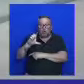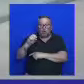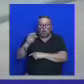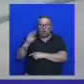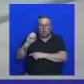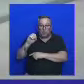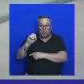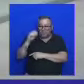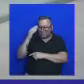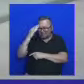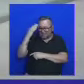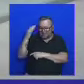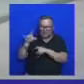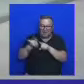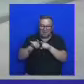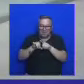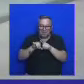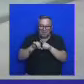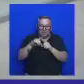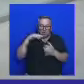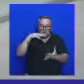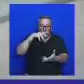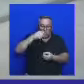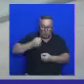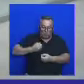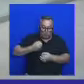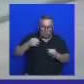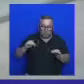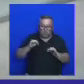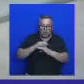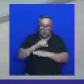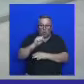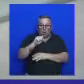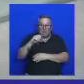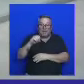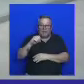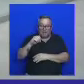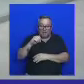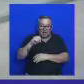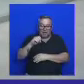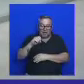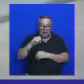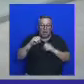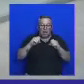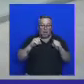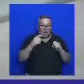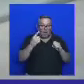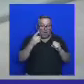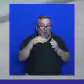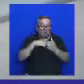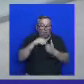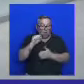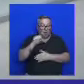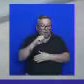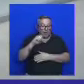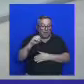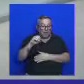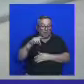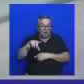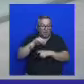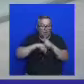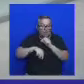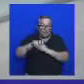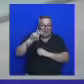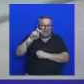obrigada. Desse outro lado, o suporte do Globo número 1 foi carregado com 80 bolas numeradas de 01 a 80 e serão